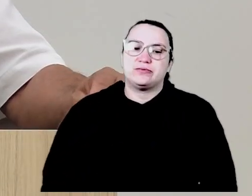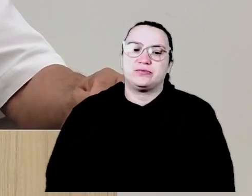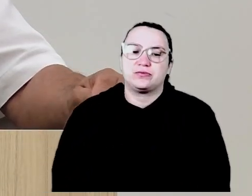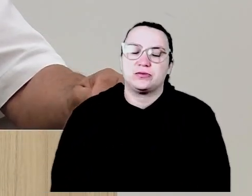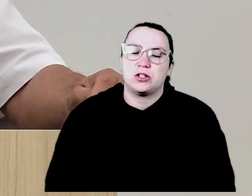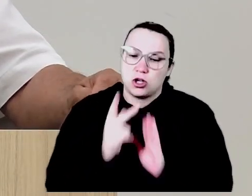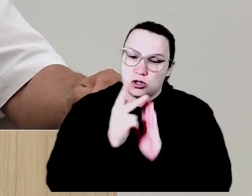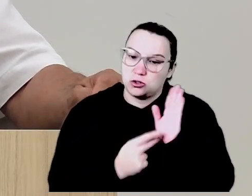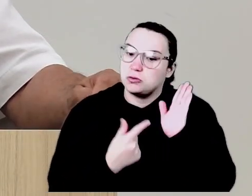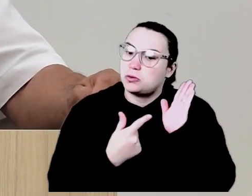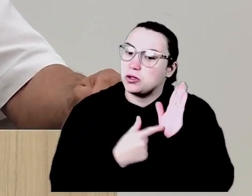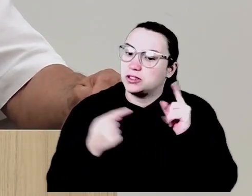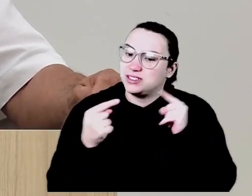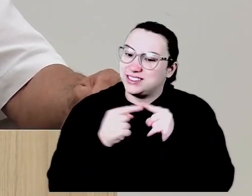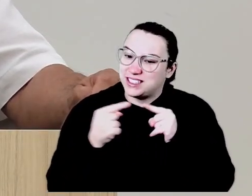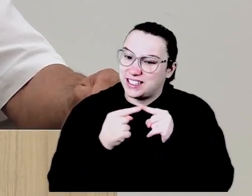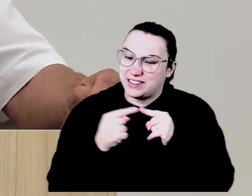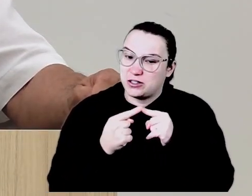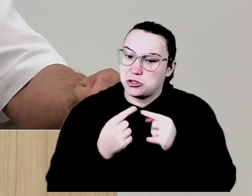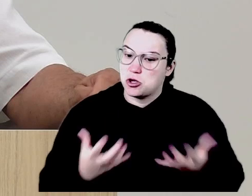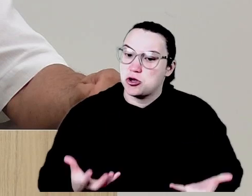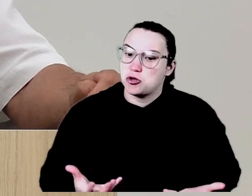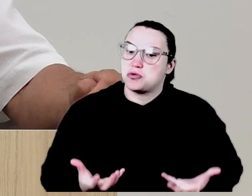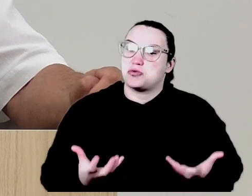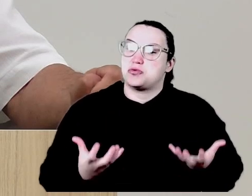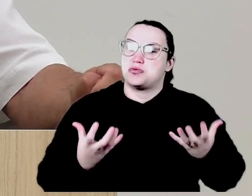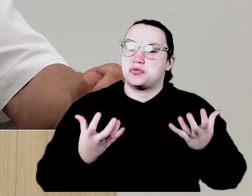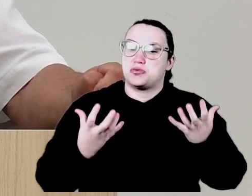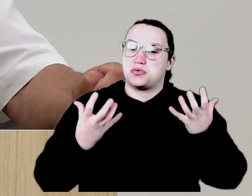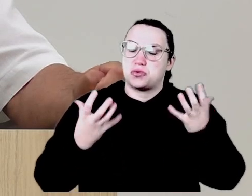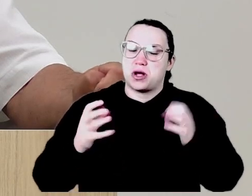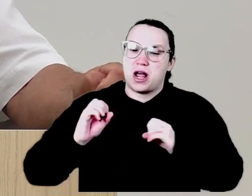projetos como esse só engrandecem E